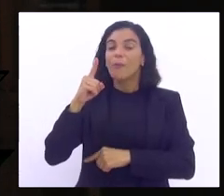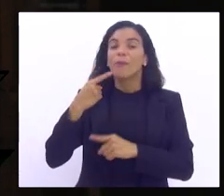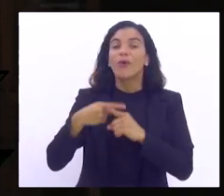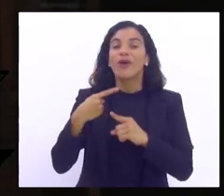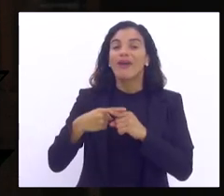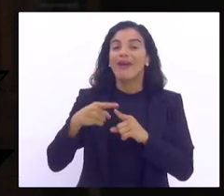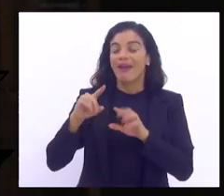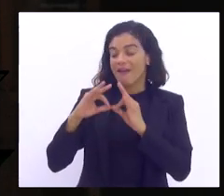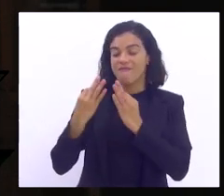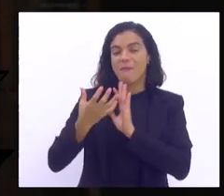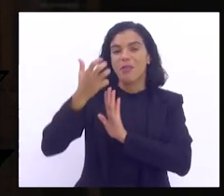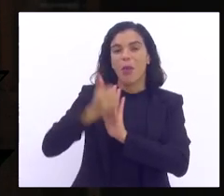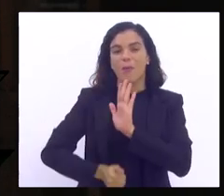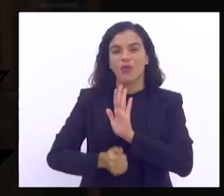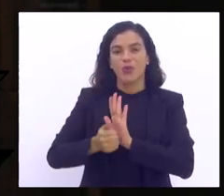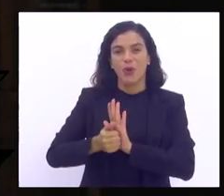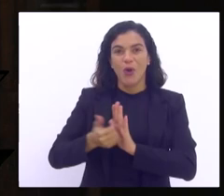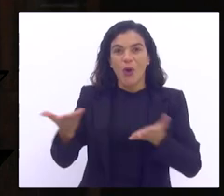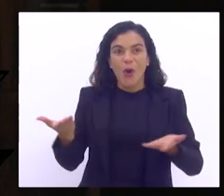abortados.